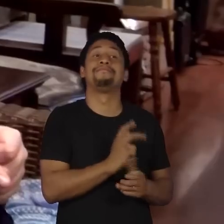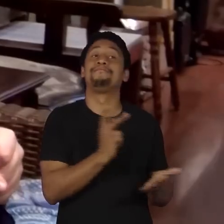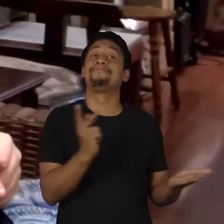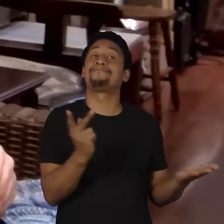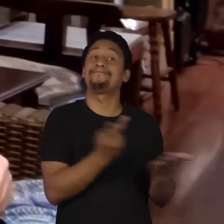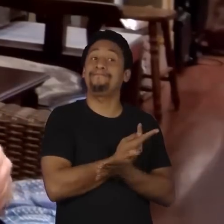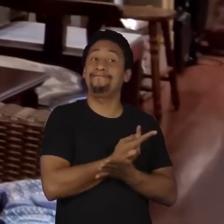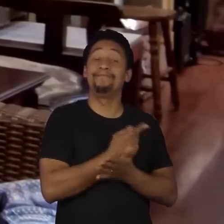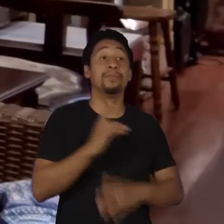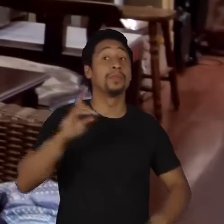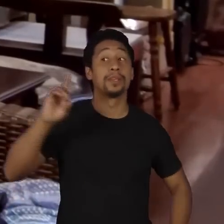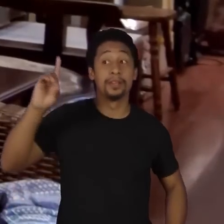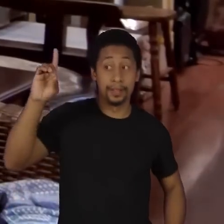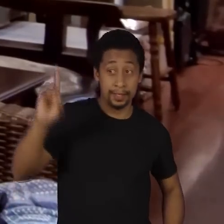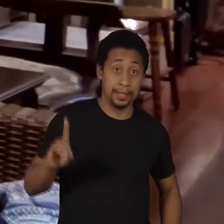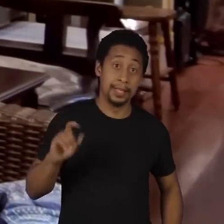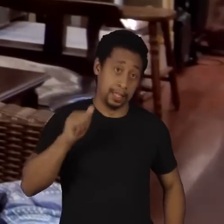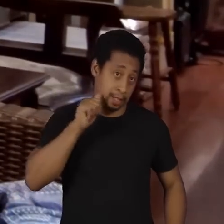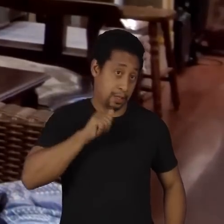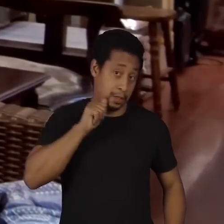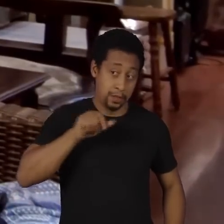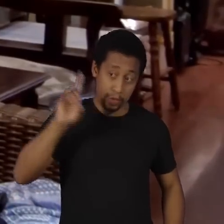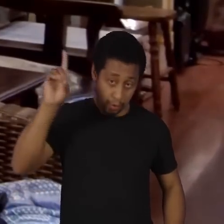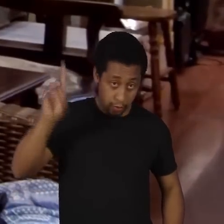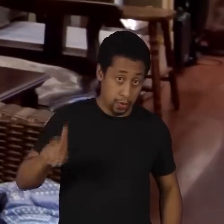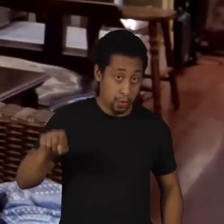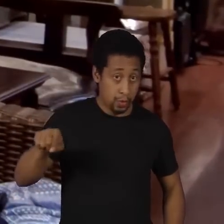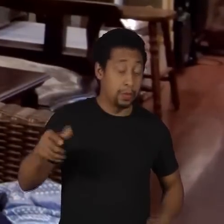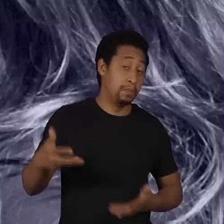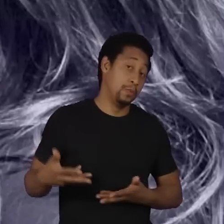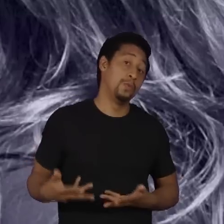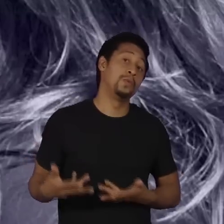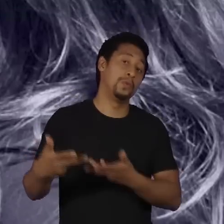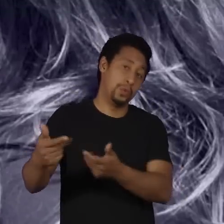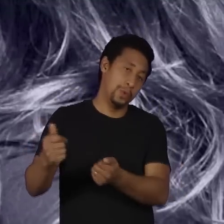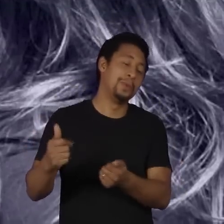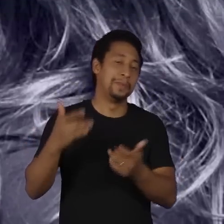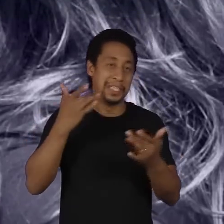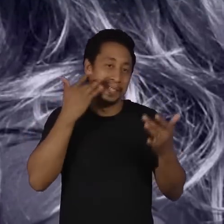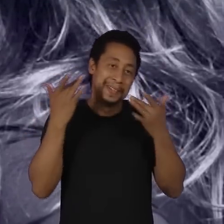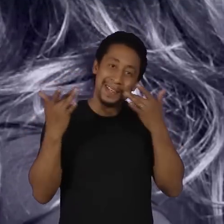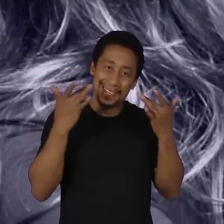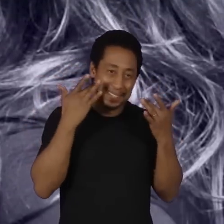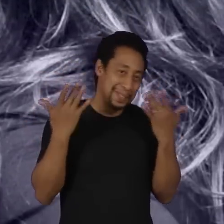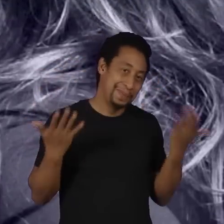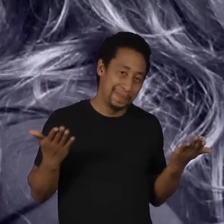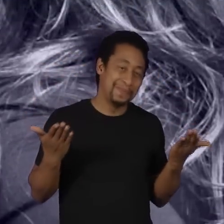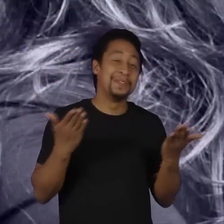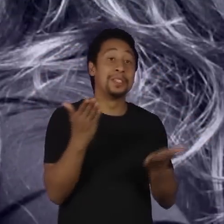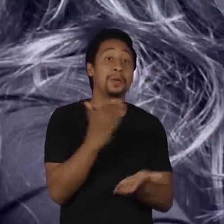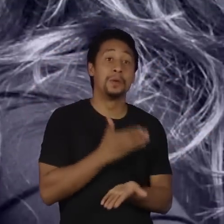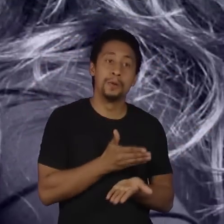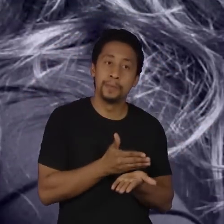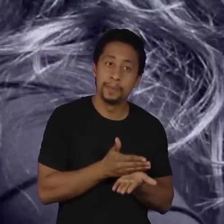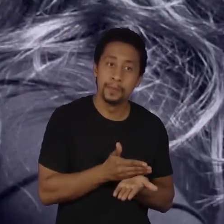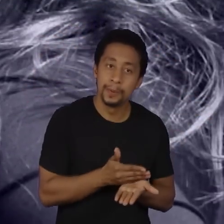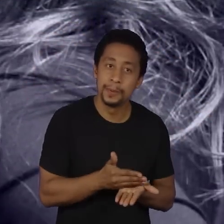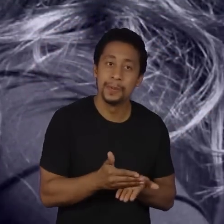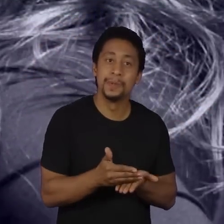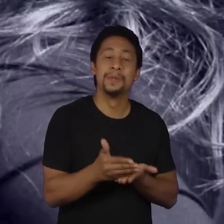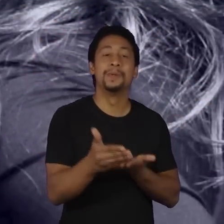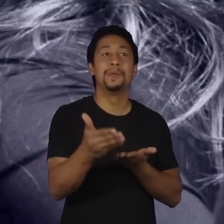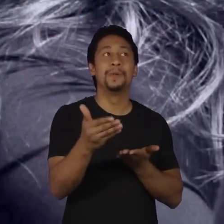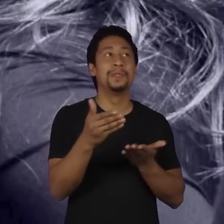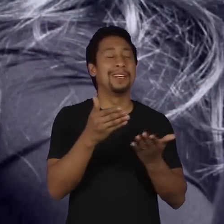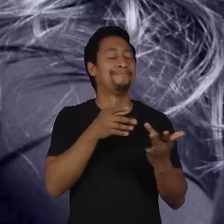diretora me convidou e convidou a ela para fazer um espetáculo. E a gente começou a ter uma